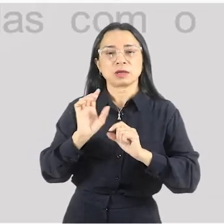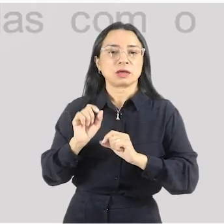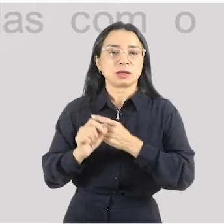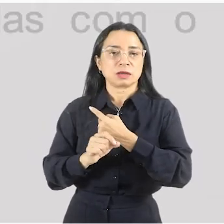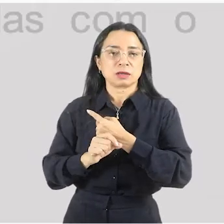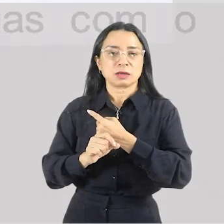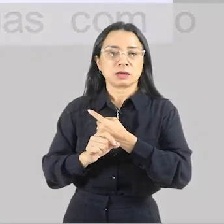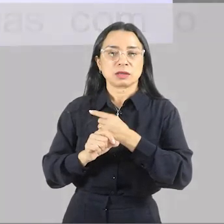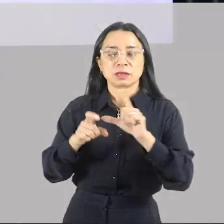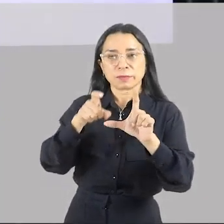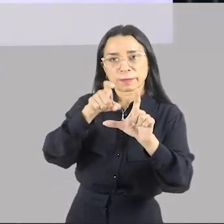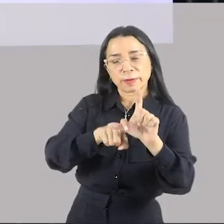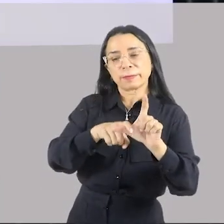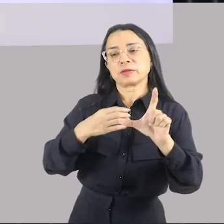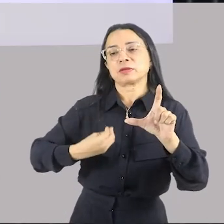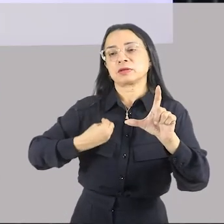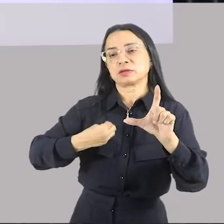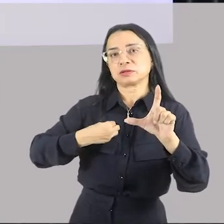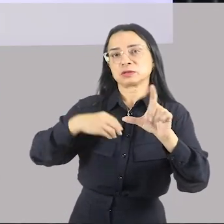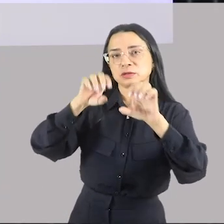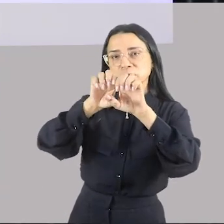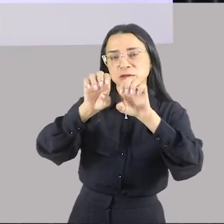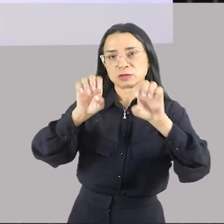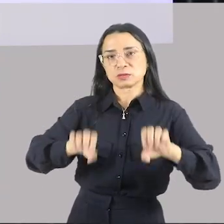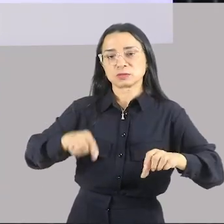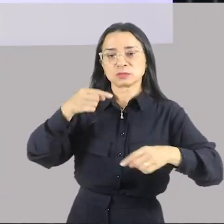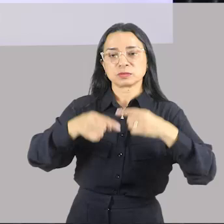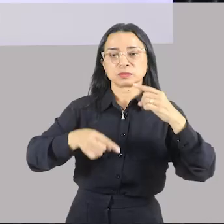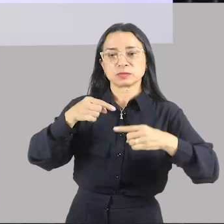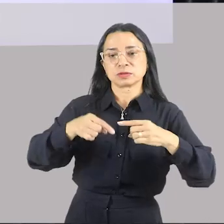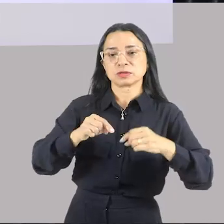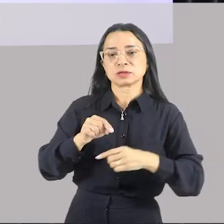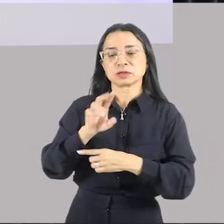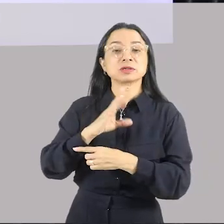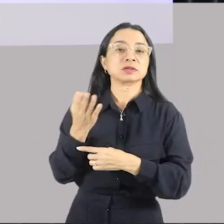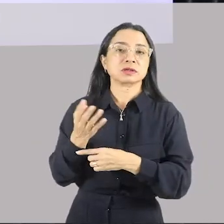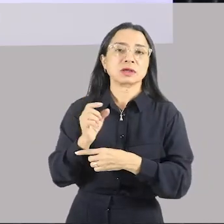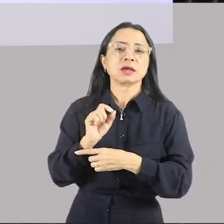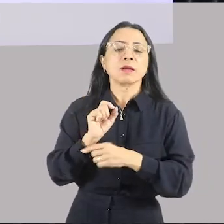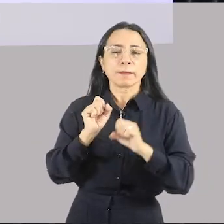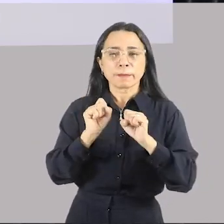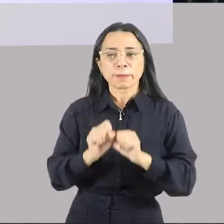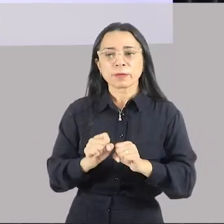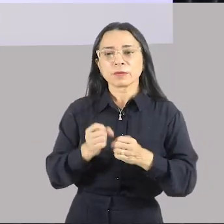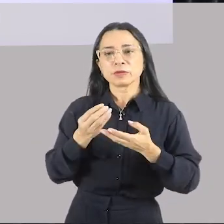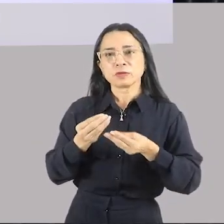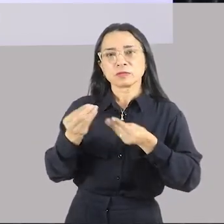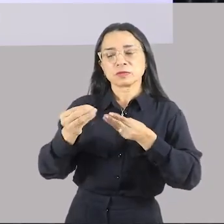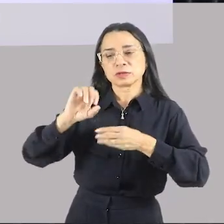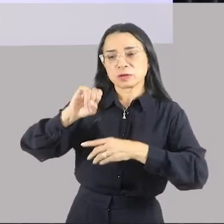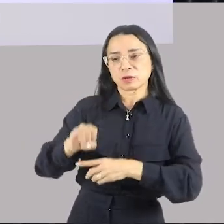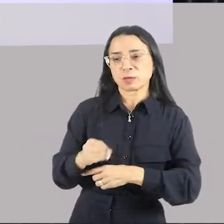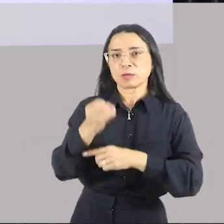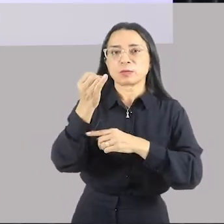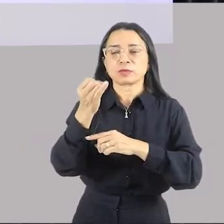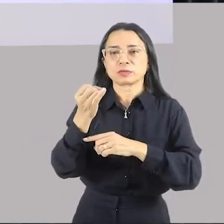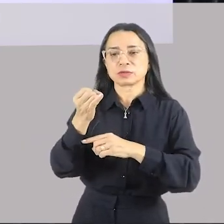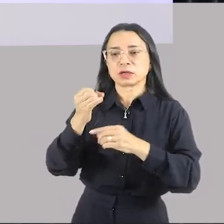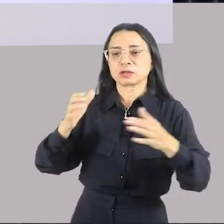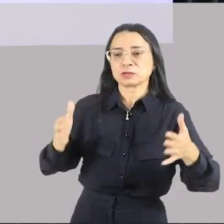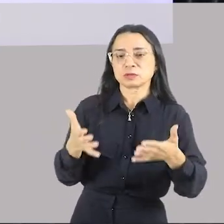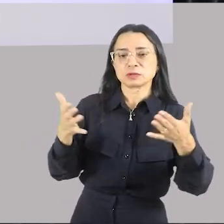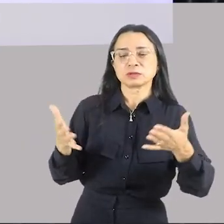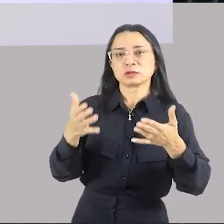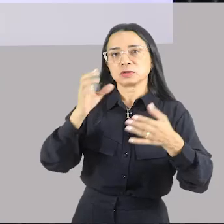sirvam para fornecer essa oportunidade aos cidadãos. Então, por exemplo, a Constituição, os direitos